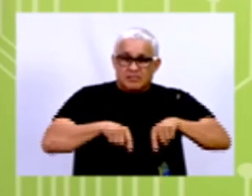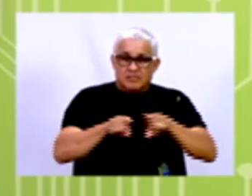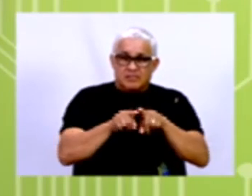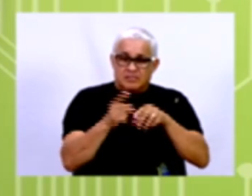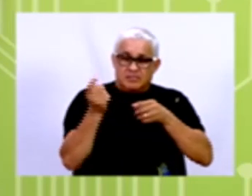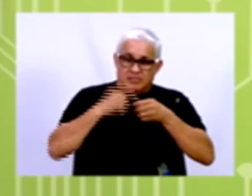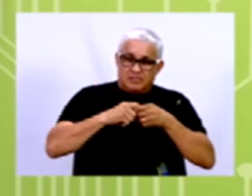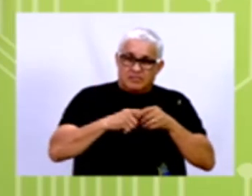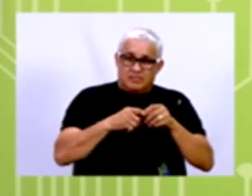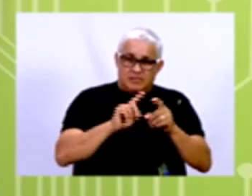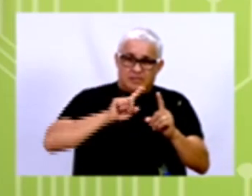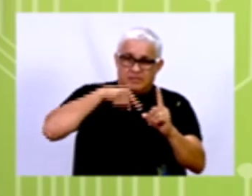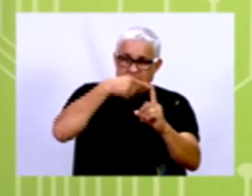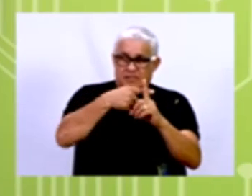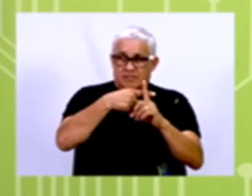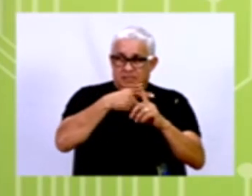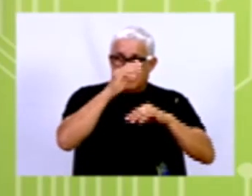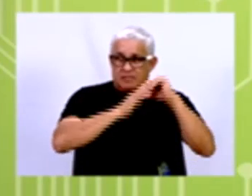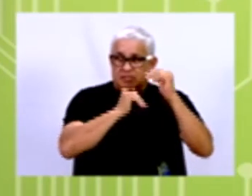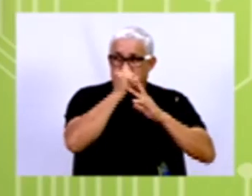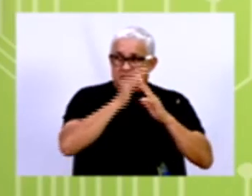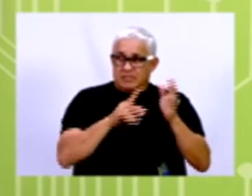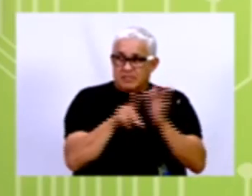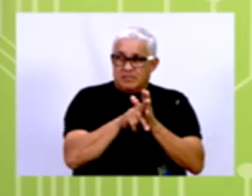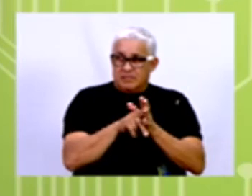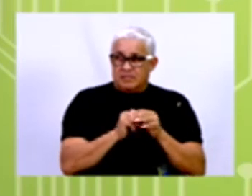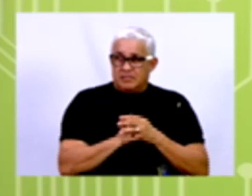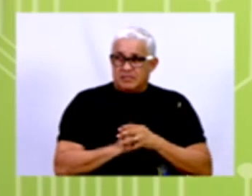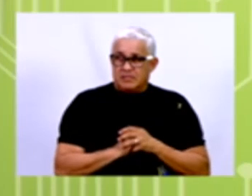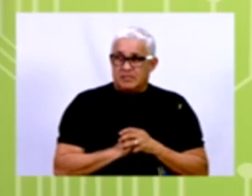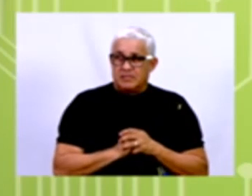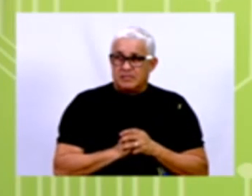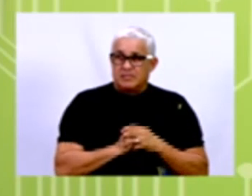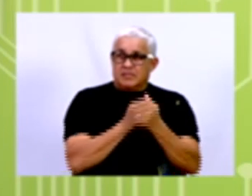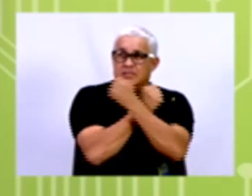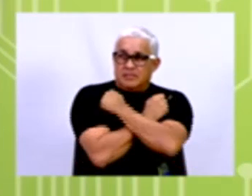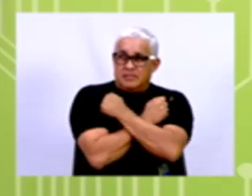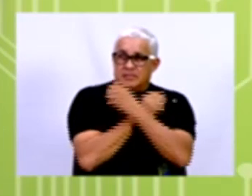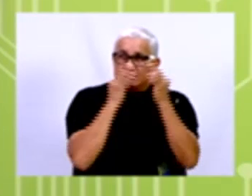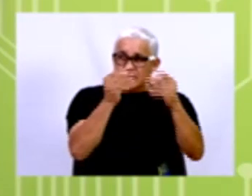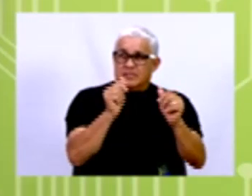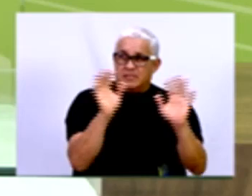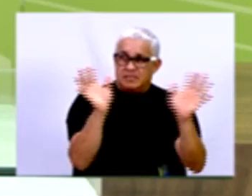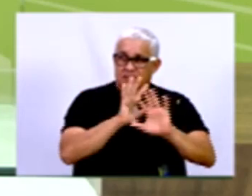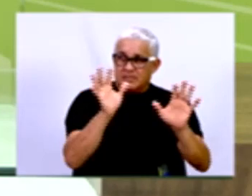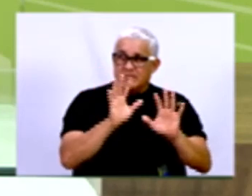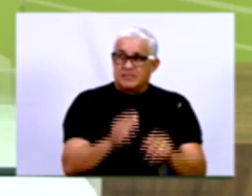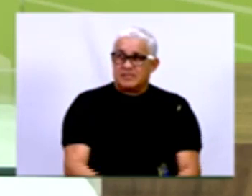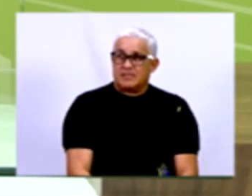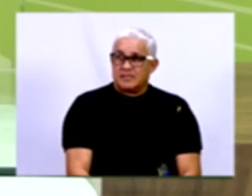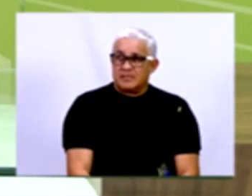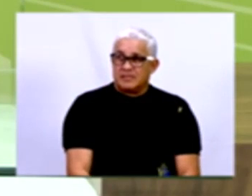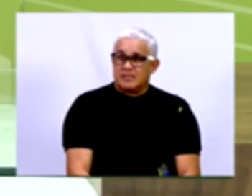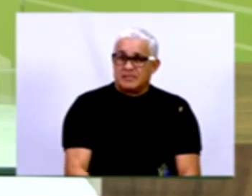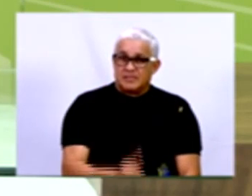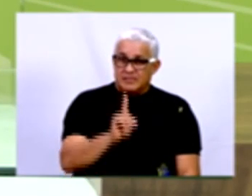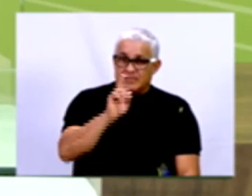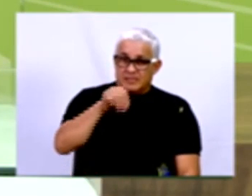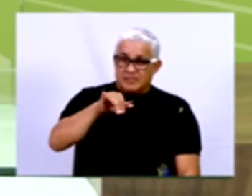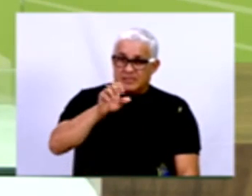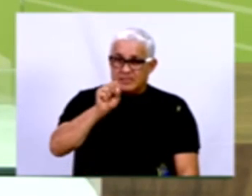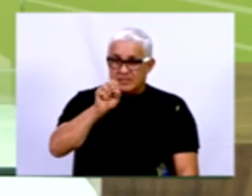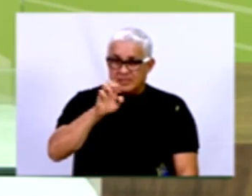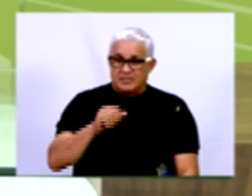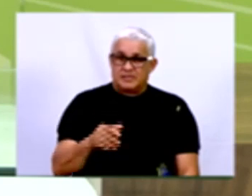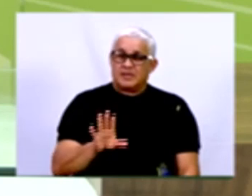retornos positivos em termos profissionais. Um abraço a todos e até mais. Professora Denise, por favor. Pessoal,